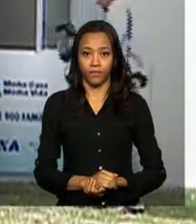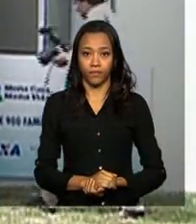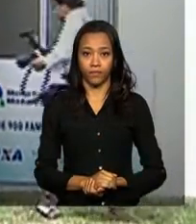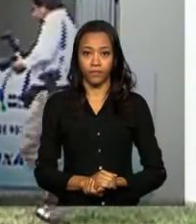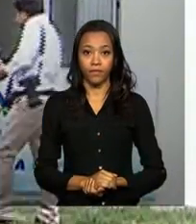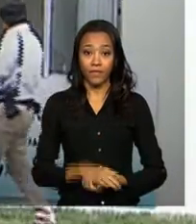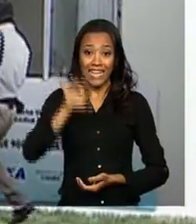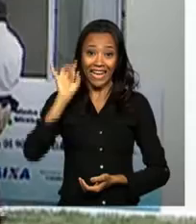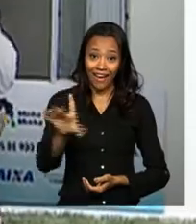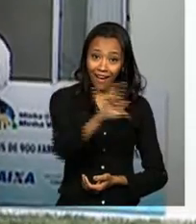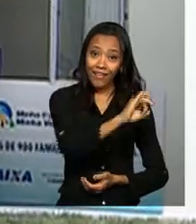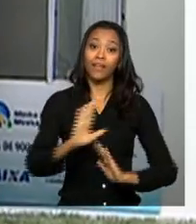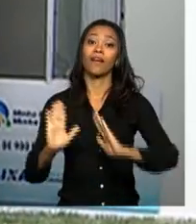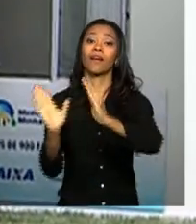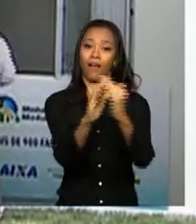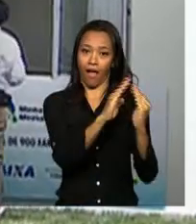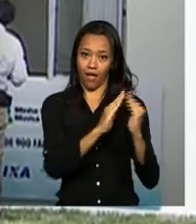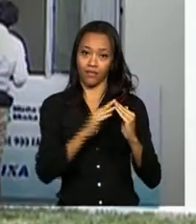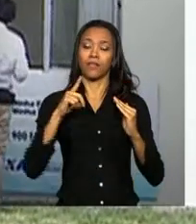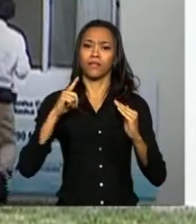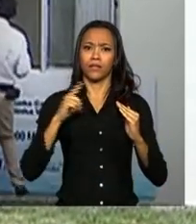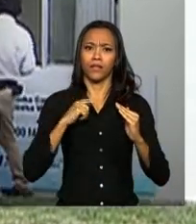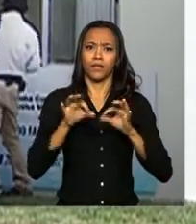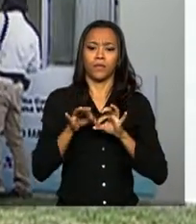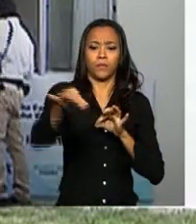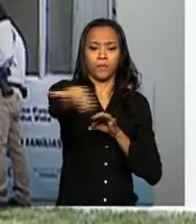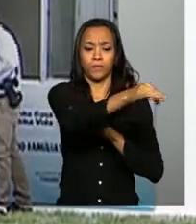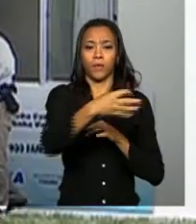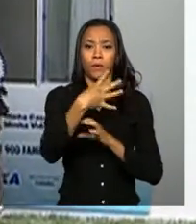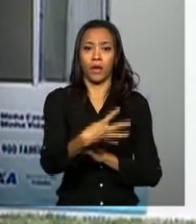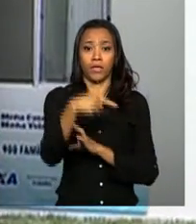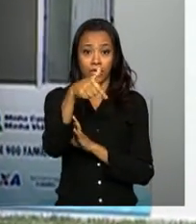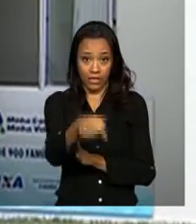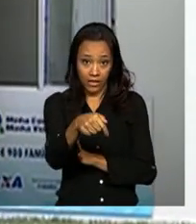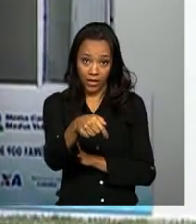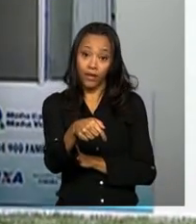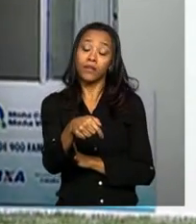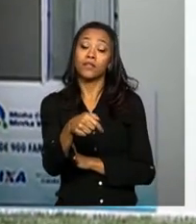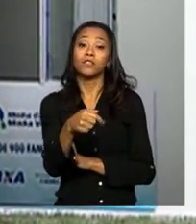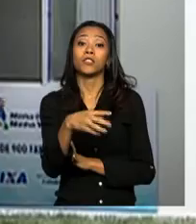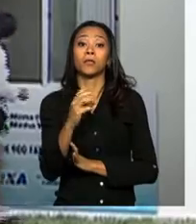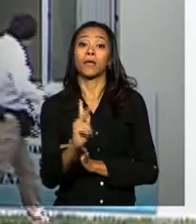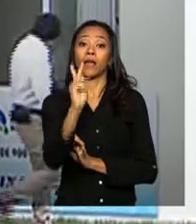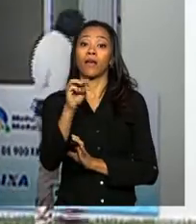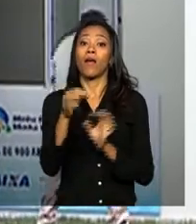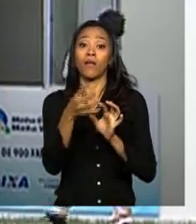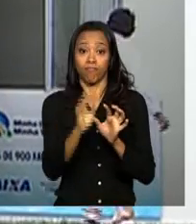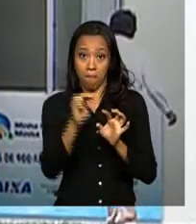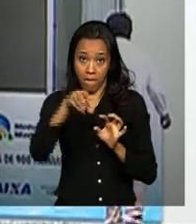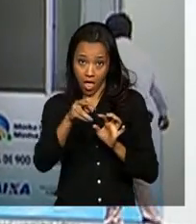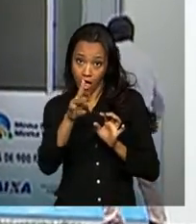cada casa tem uma área privativa de 47 metros quadrados divididas em dois quartos